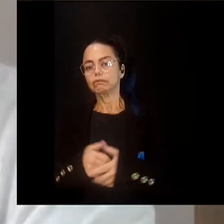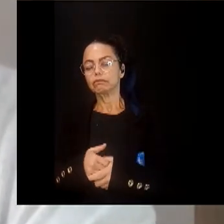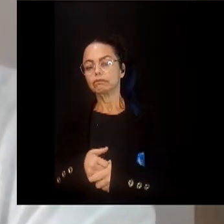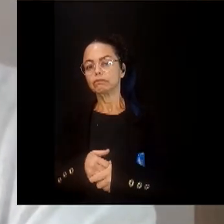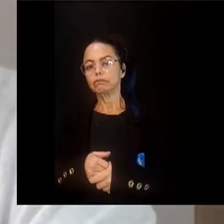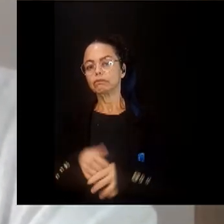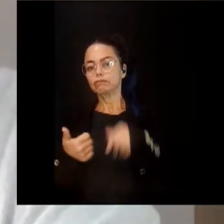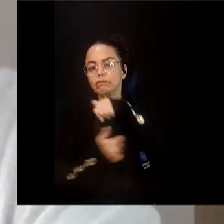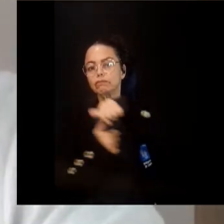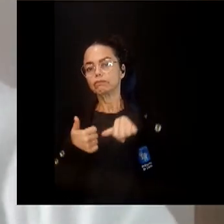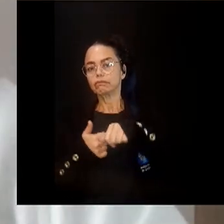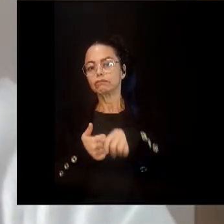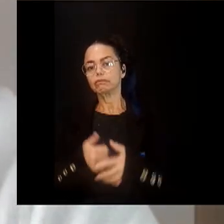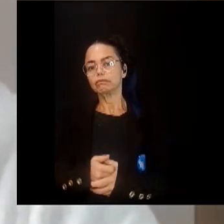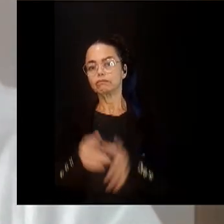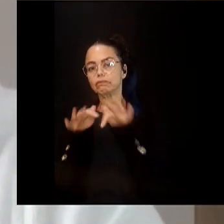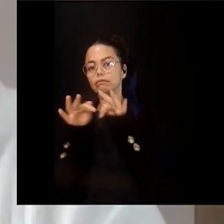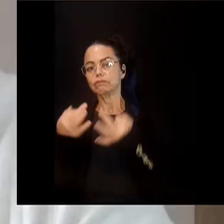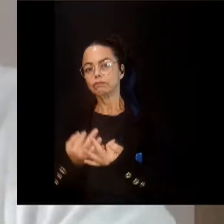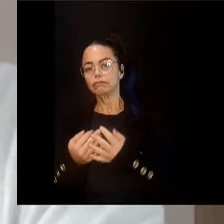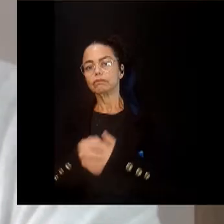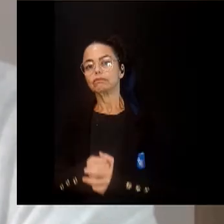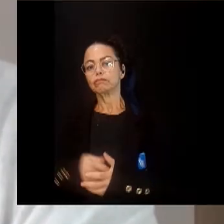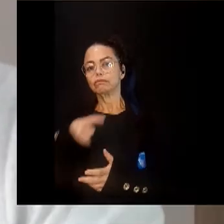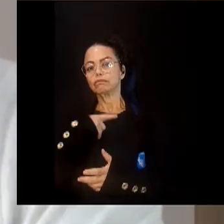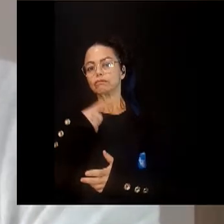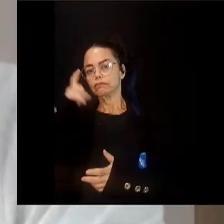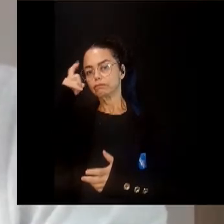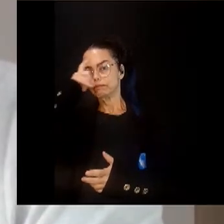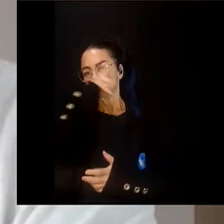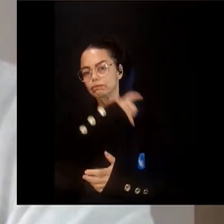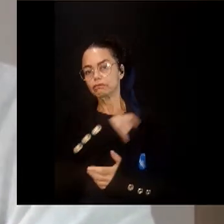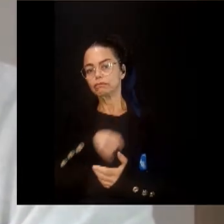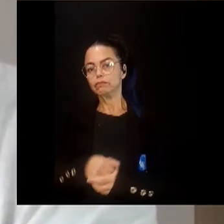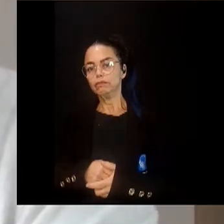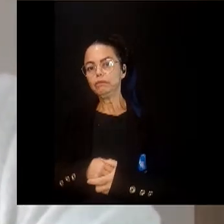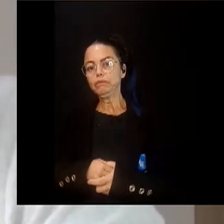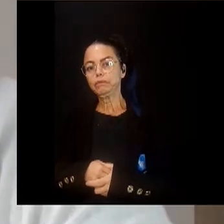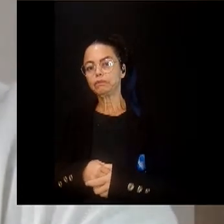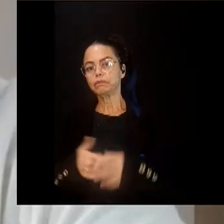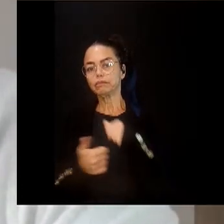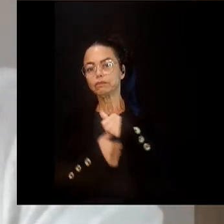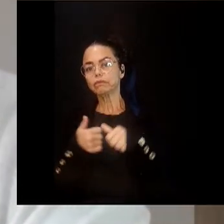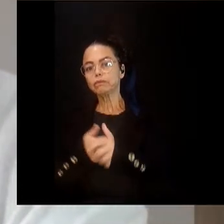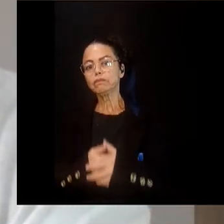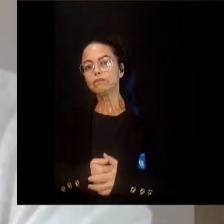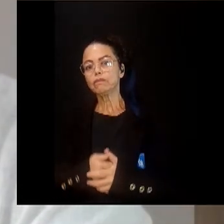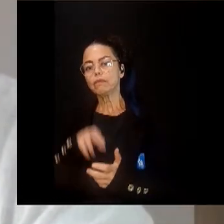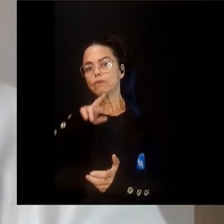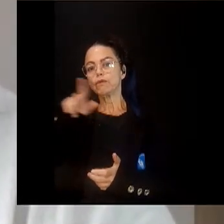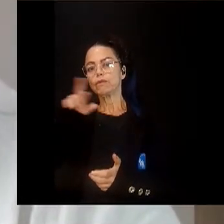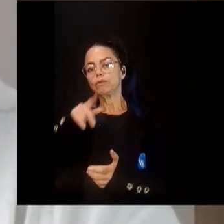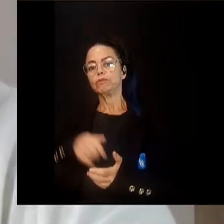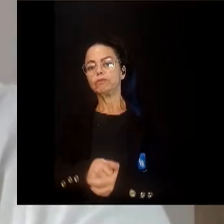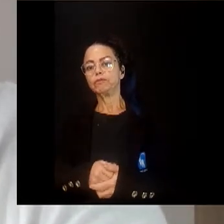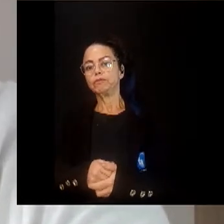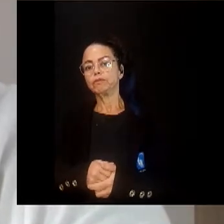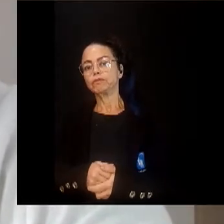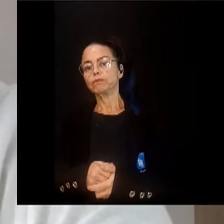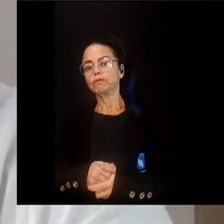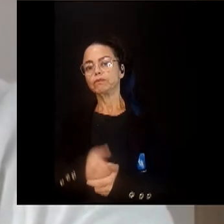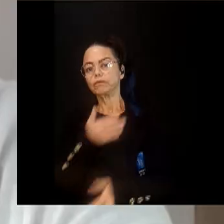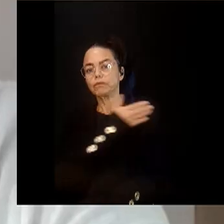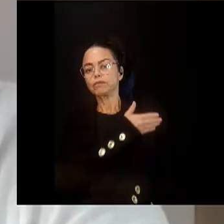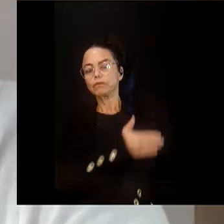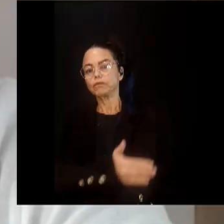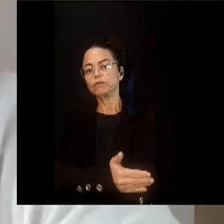não é tão simples, né? A gente tem dificuldade em mudar e fazer diferente do que a gente já estava acostumado. E a gente ainda opera,